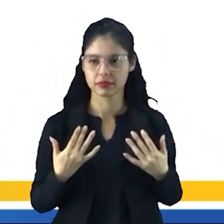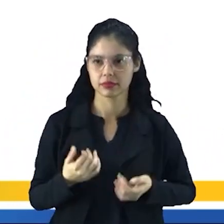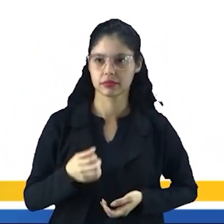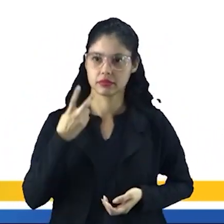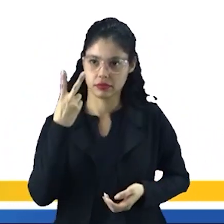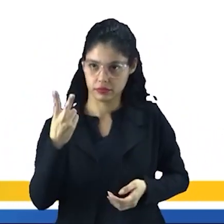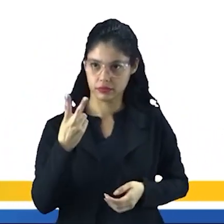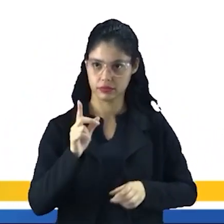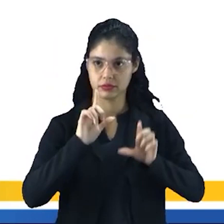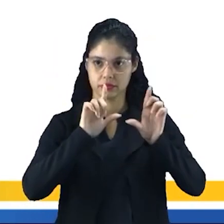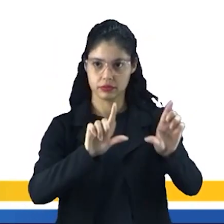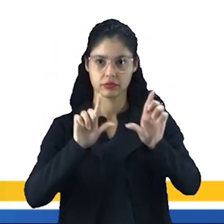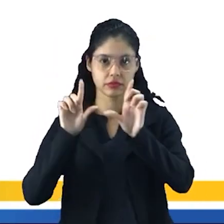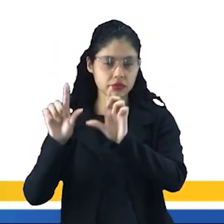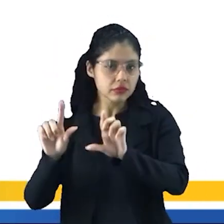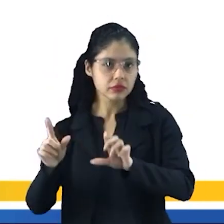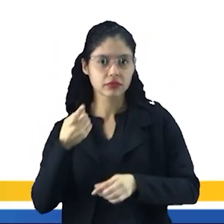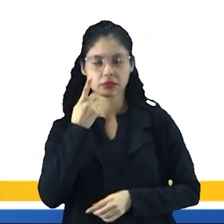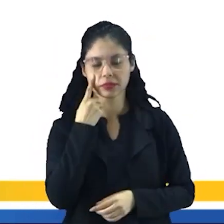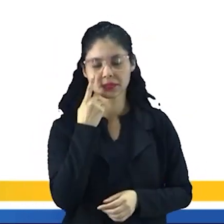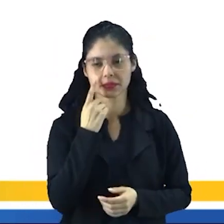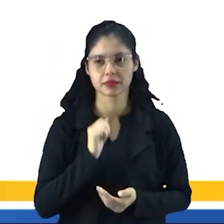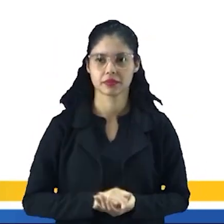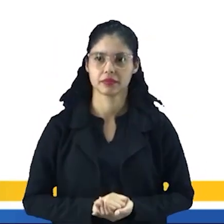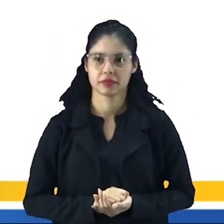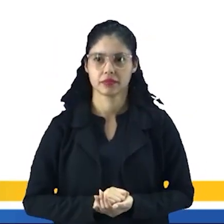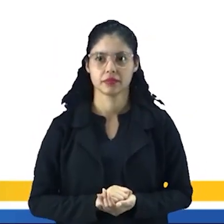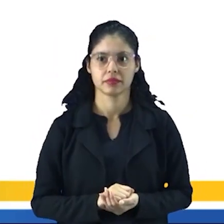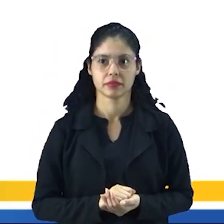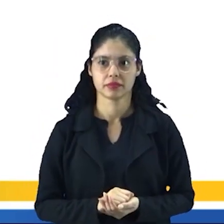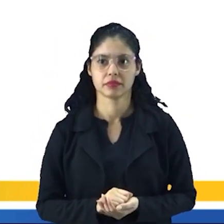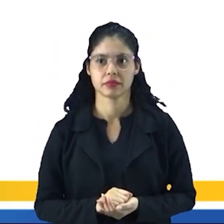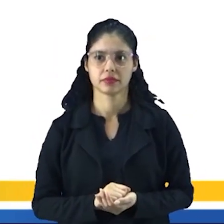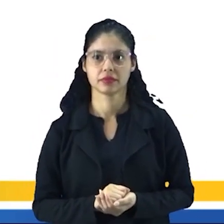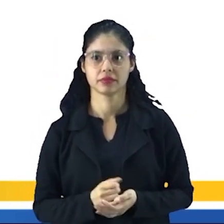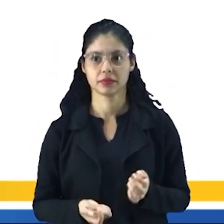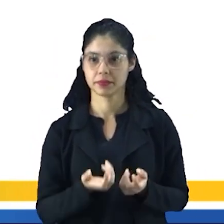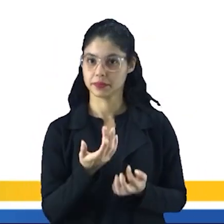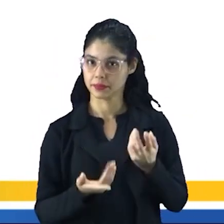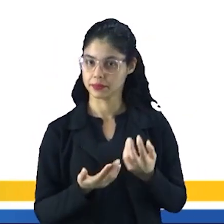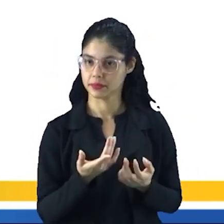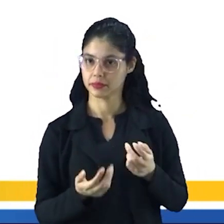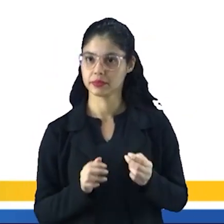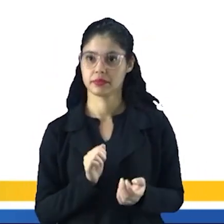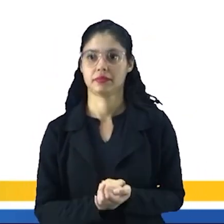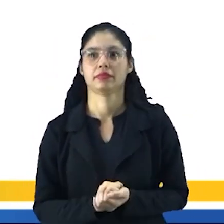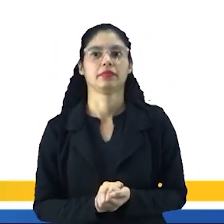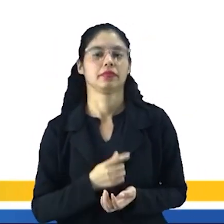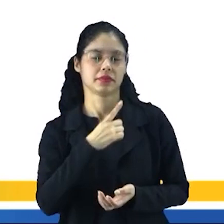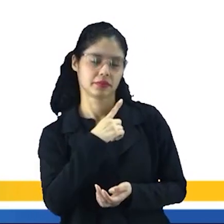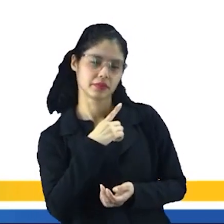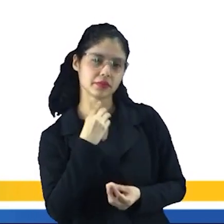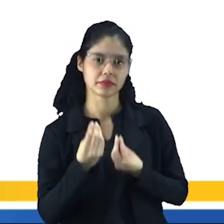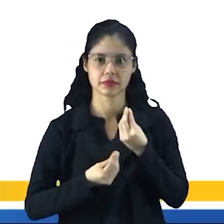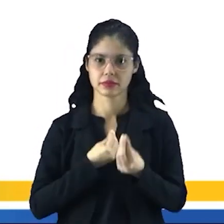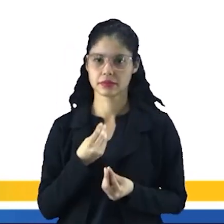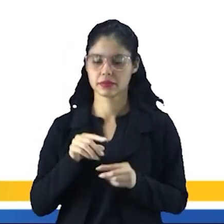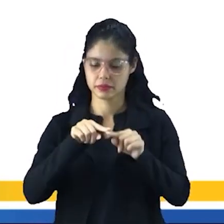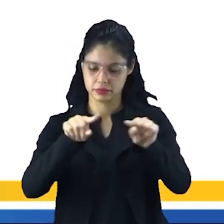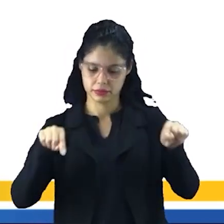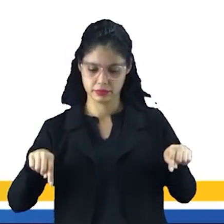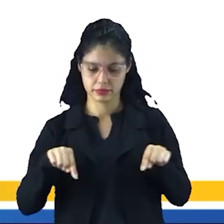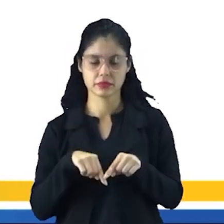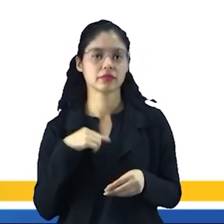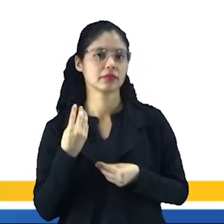tenho 2 quadros atrás que representam os olhos, essa lareira, né, que está nesse palco, né, como se fosse uma